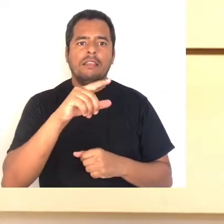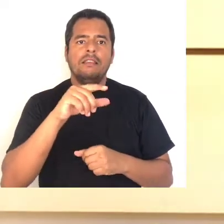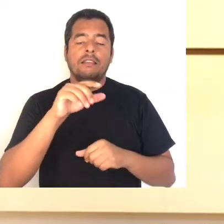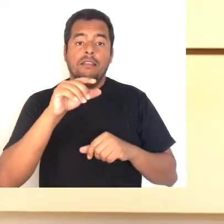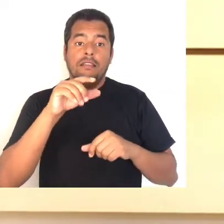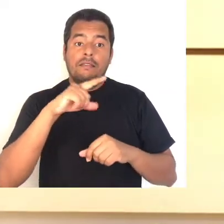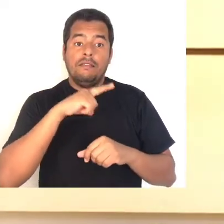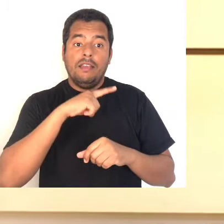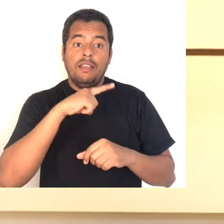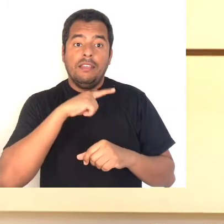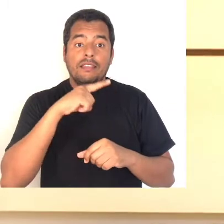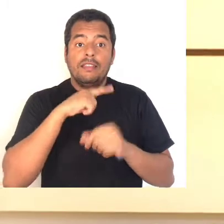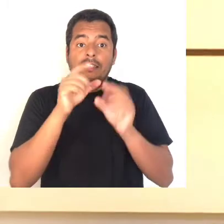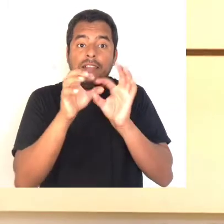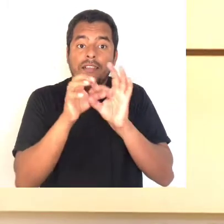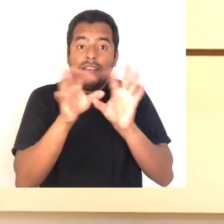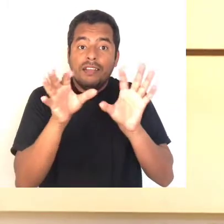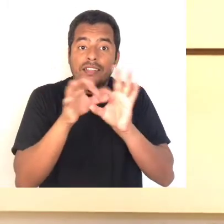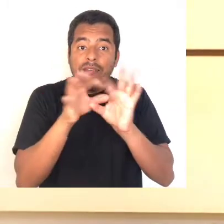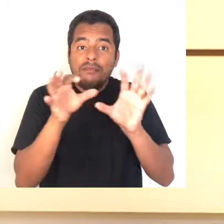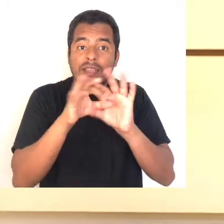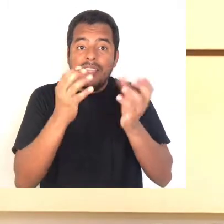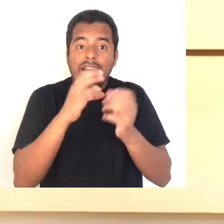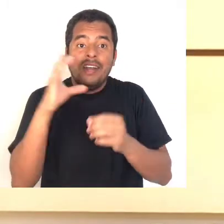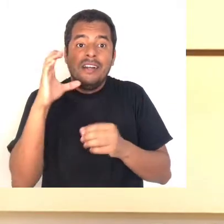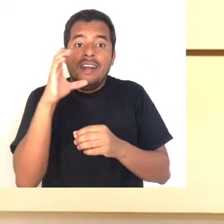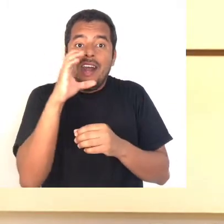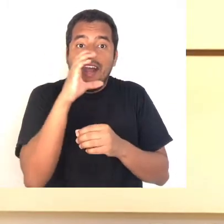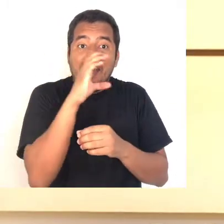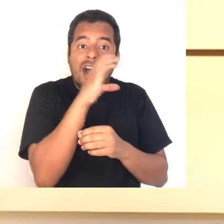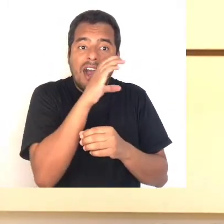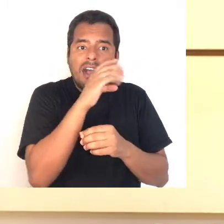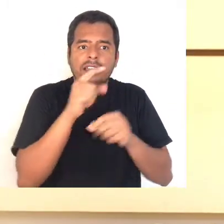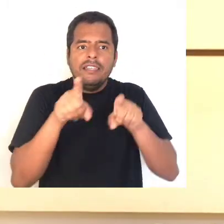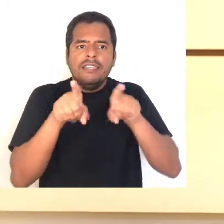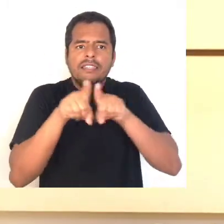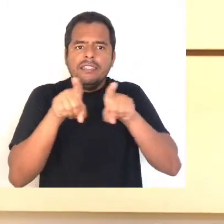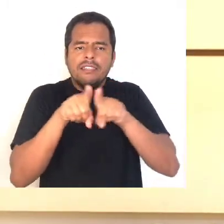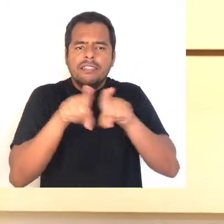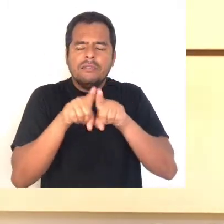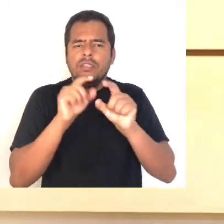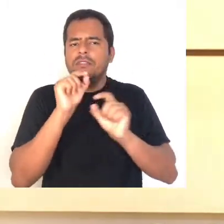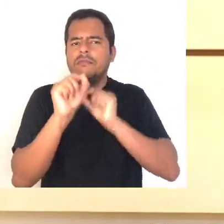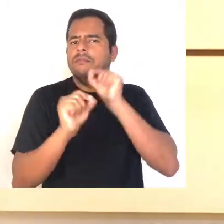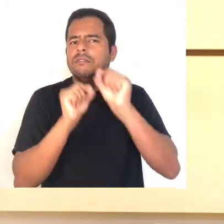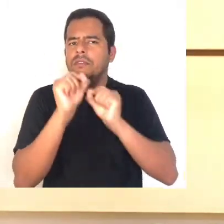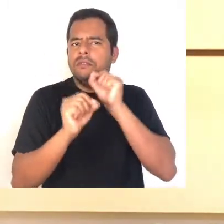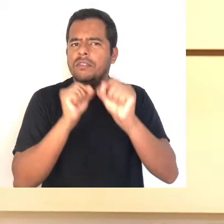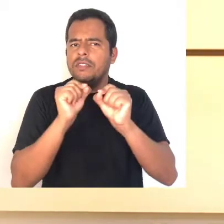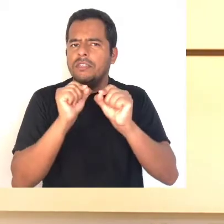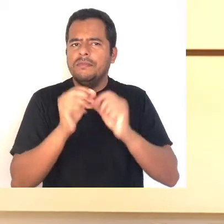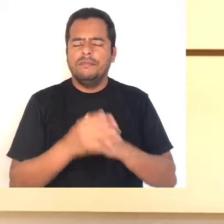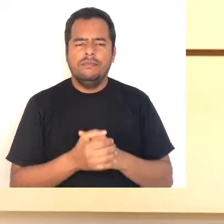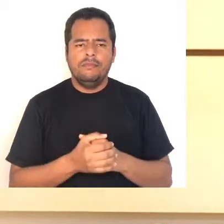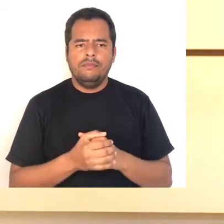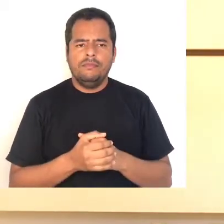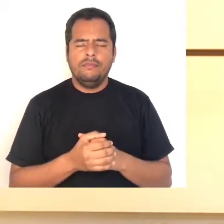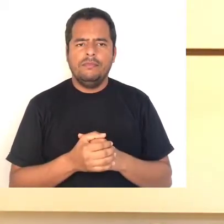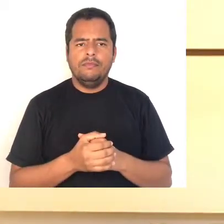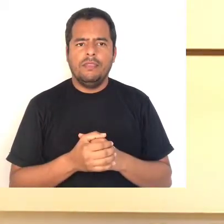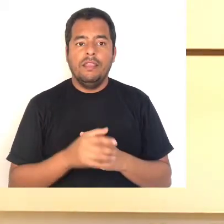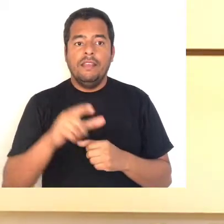É uma reação teoricamente exotérmica, ela vai liberar calor. E aqui basicamente é o